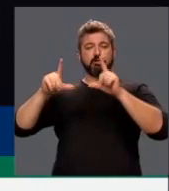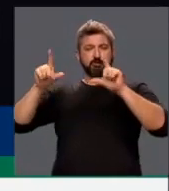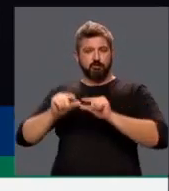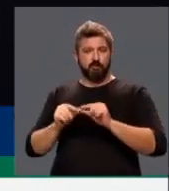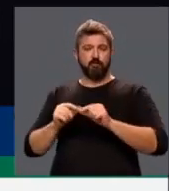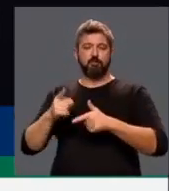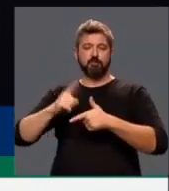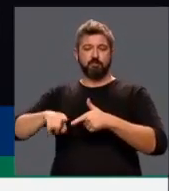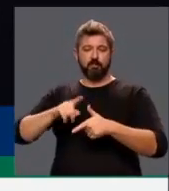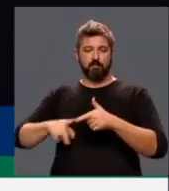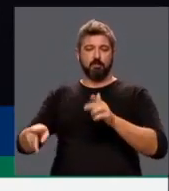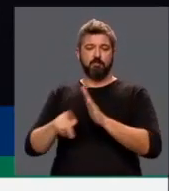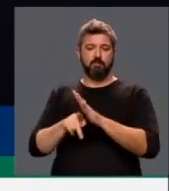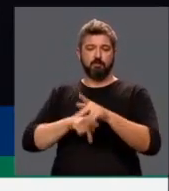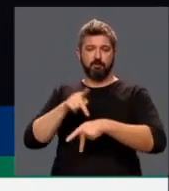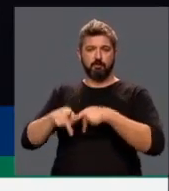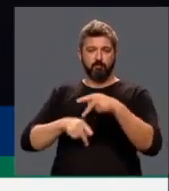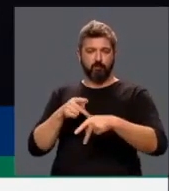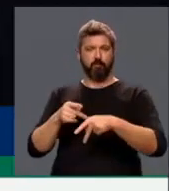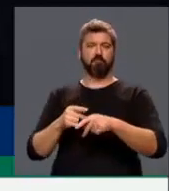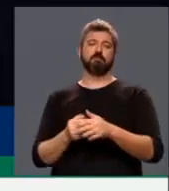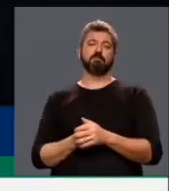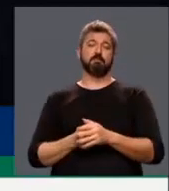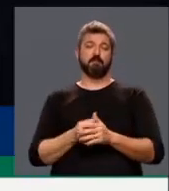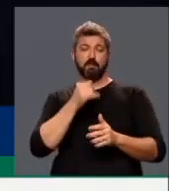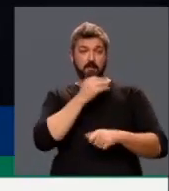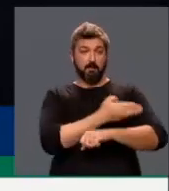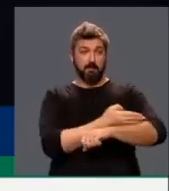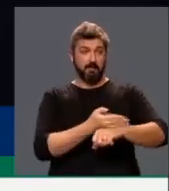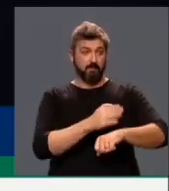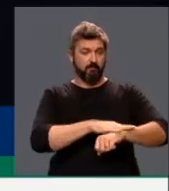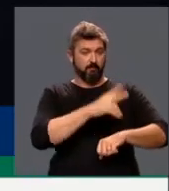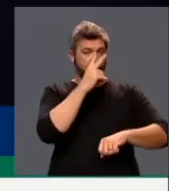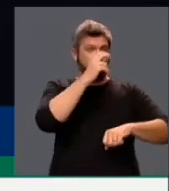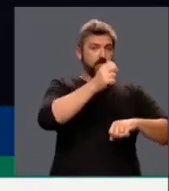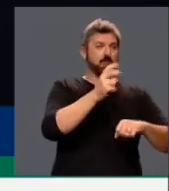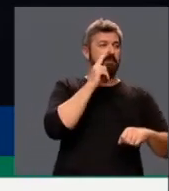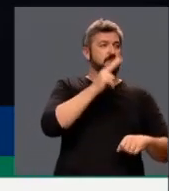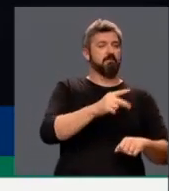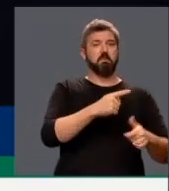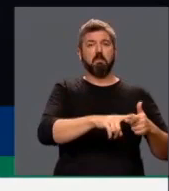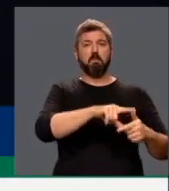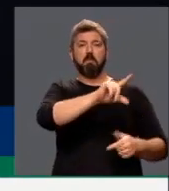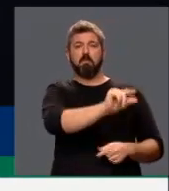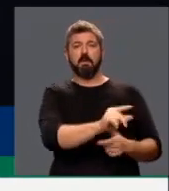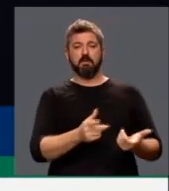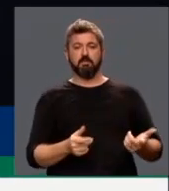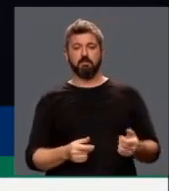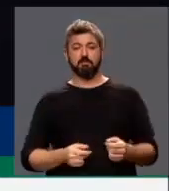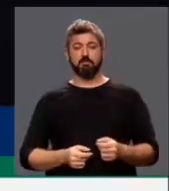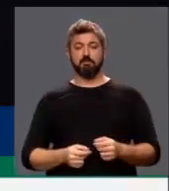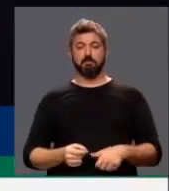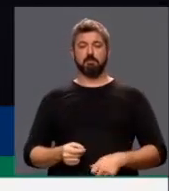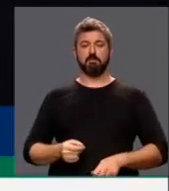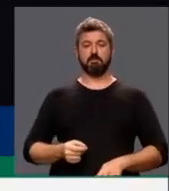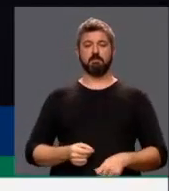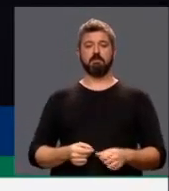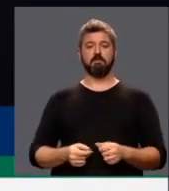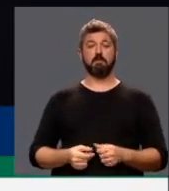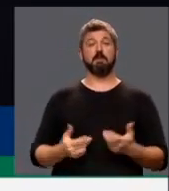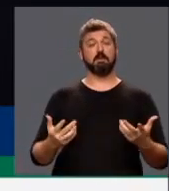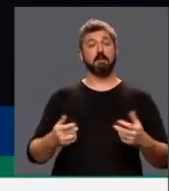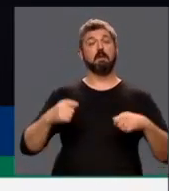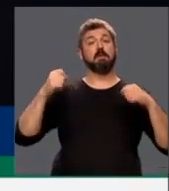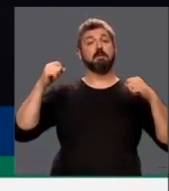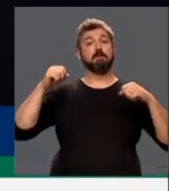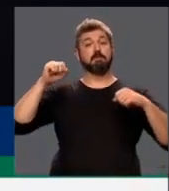saúde entre população negra e população branca. Uma atenção básica fortalecida, isso depende do financiamento do governo federal, significa, sim, melhor